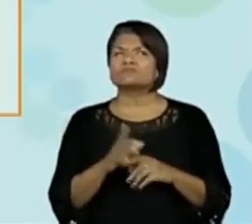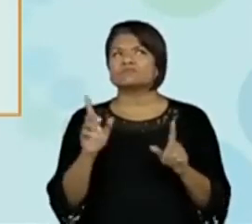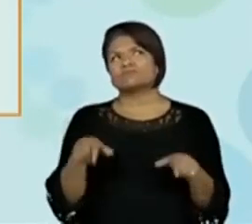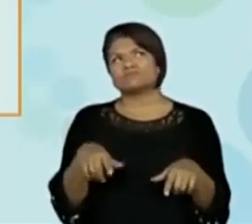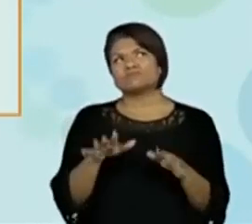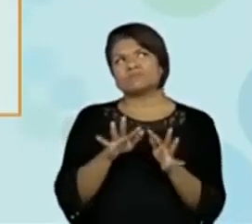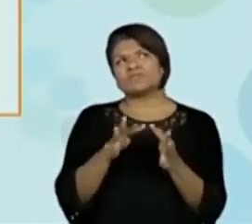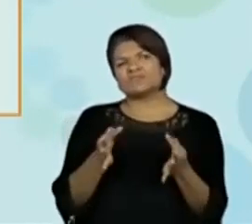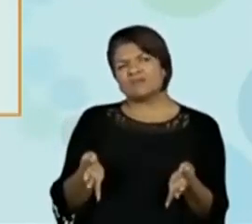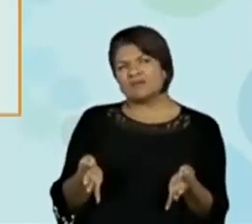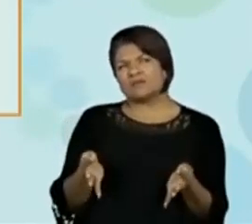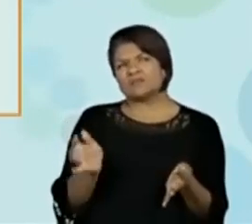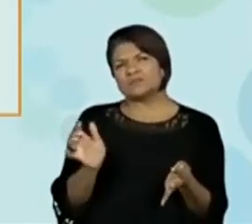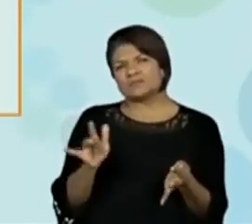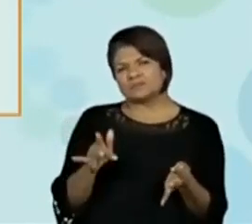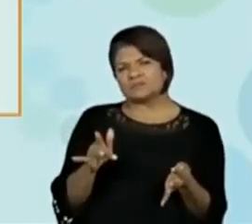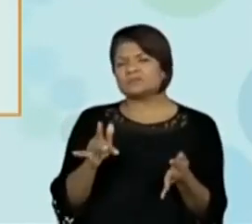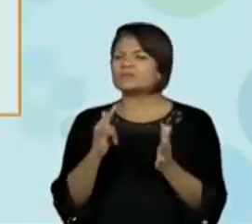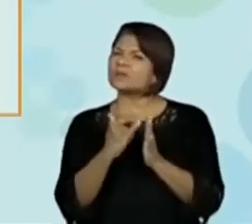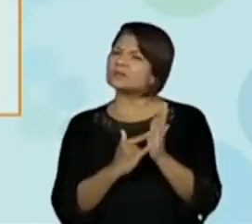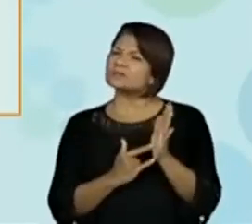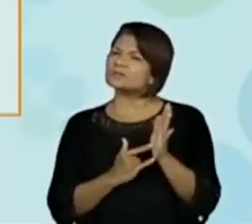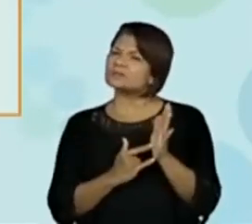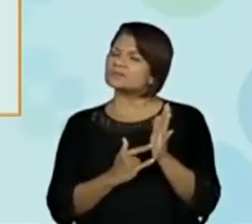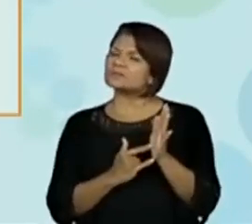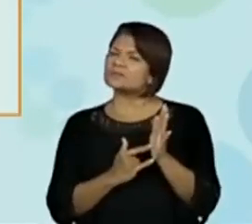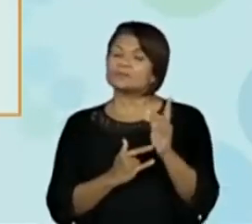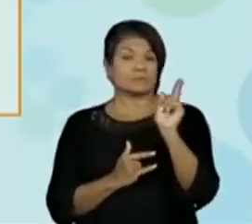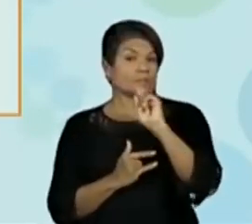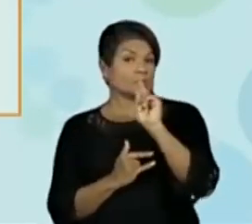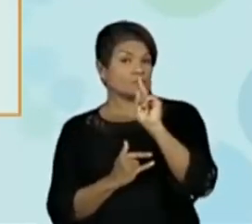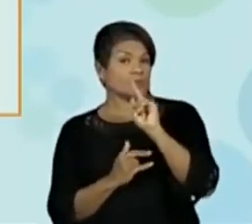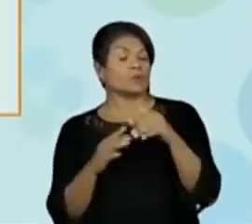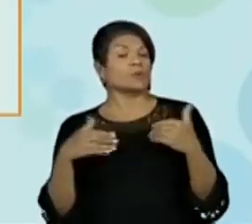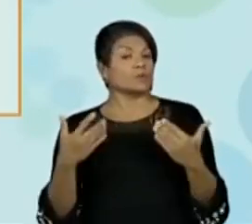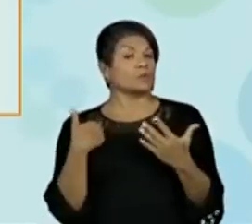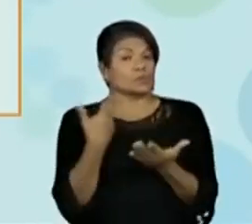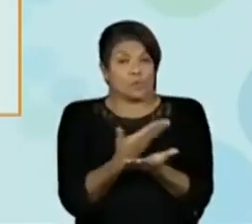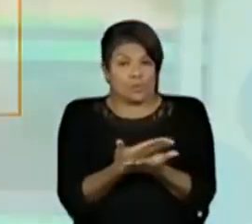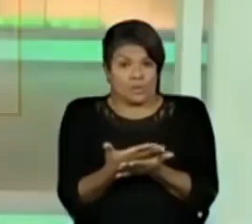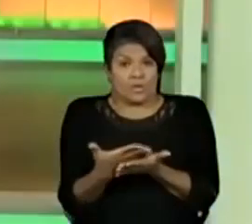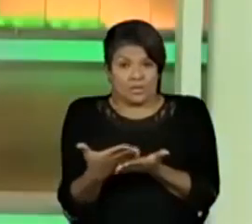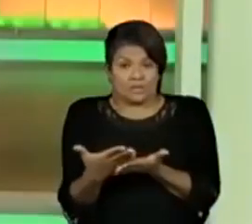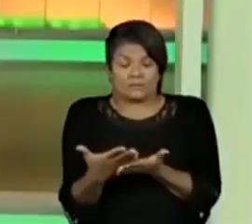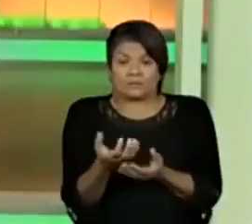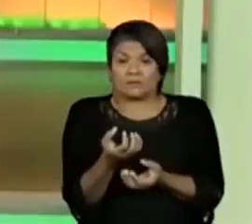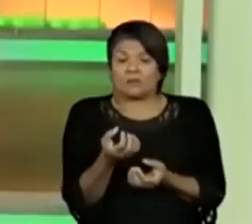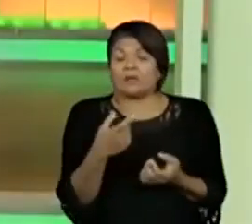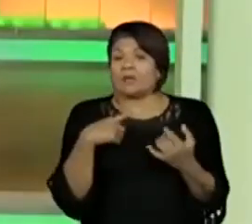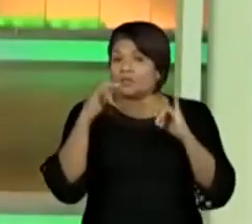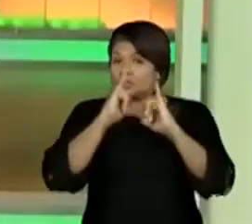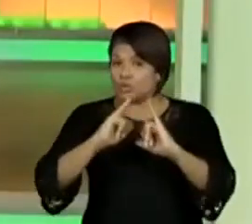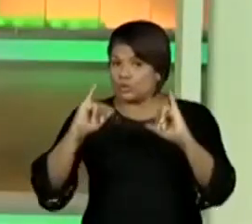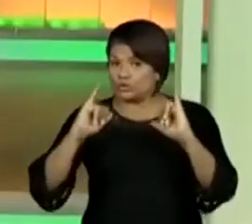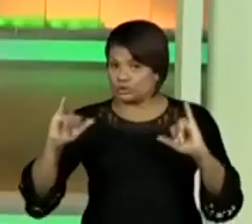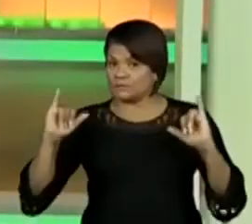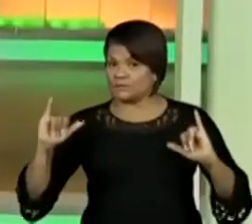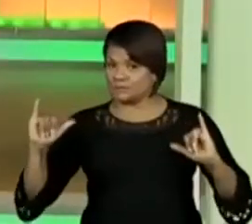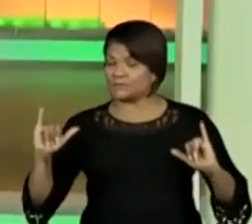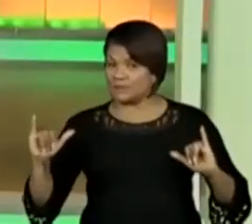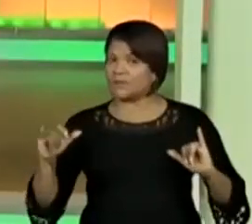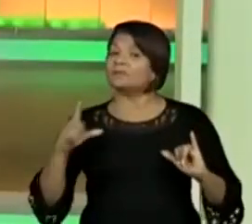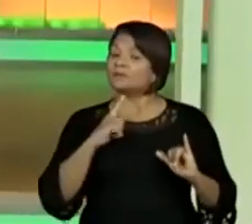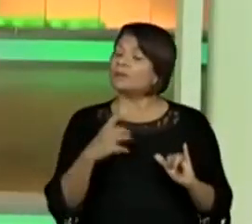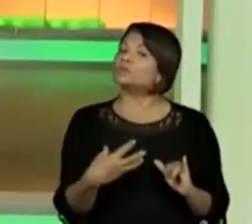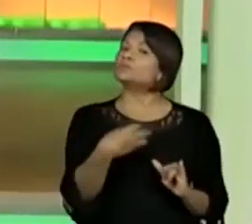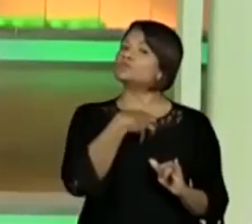simples texto que foi lido para vocês. Quando a gente começa a ter a notícia, ela tem um tipo de